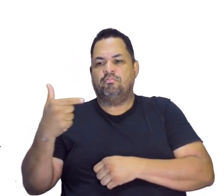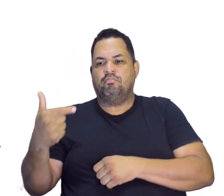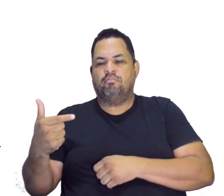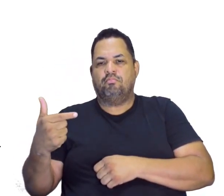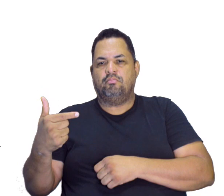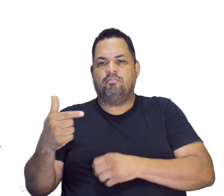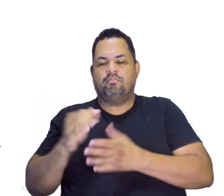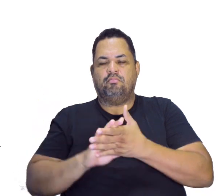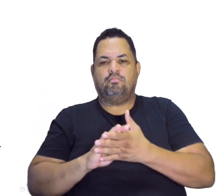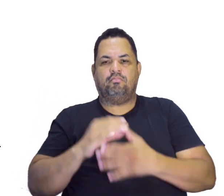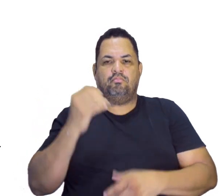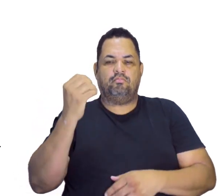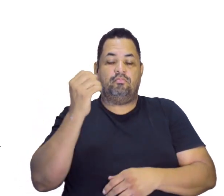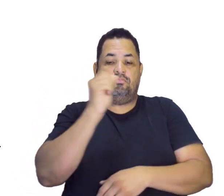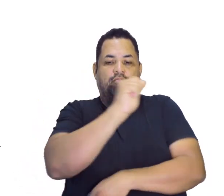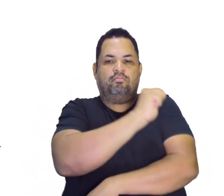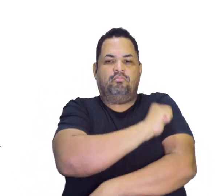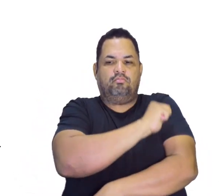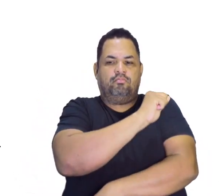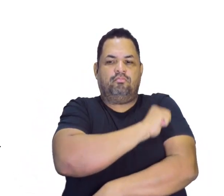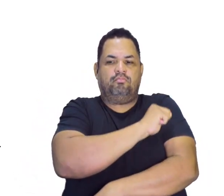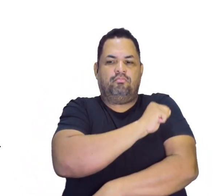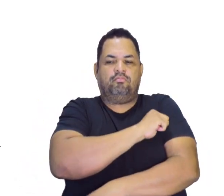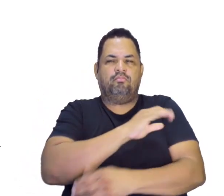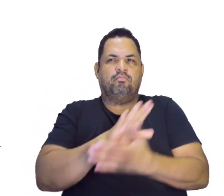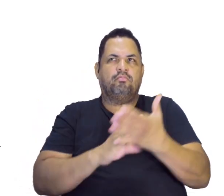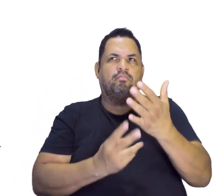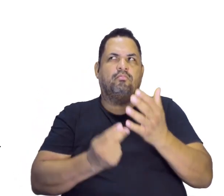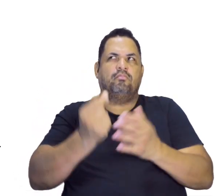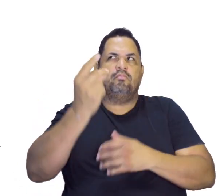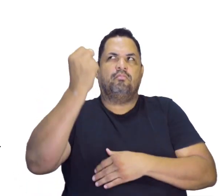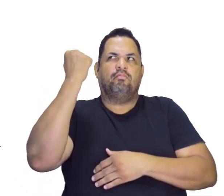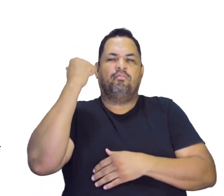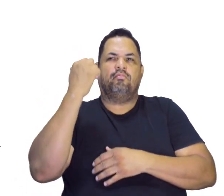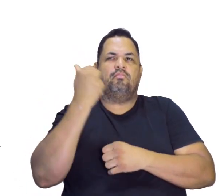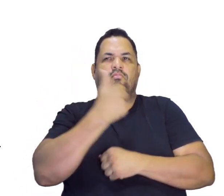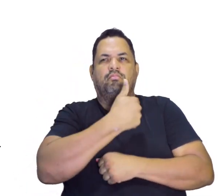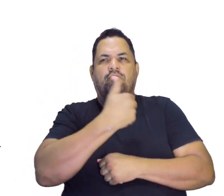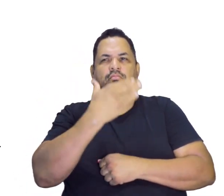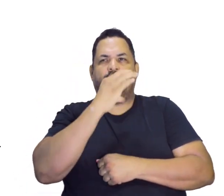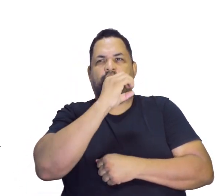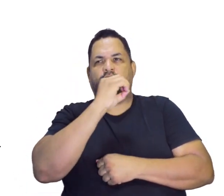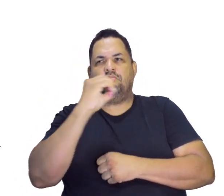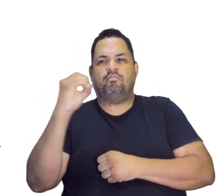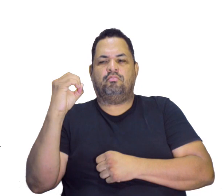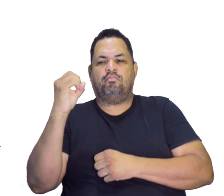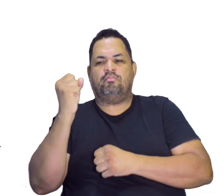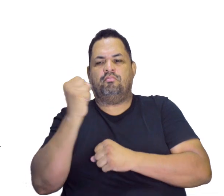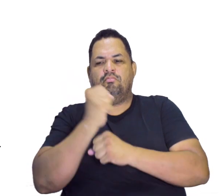1922. Aluno, já fazem mais de 100 anos, né? Já fazem 100 anos, já teve o centenário